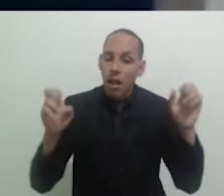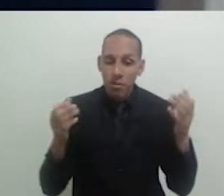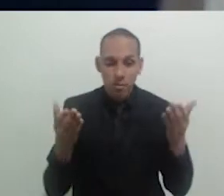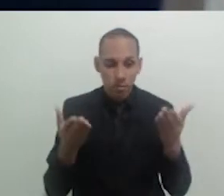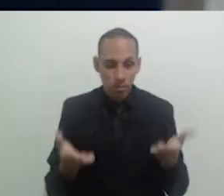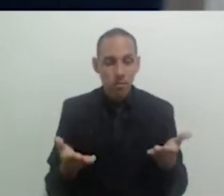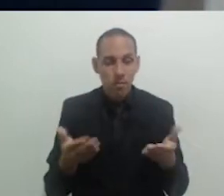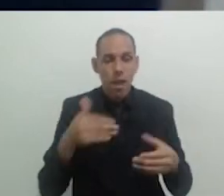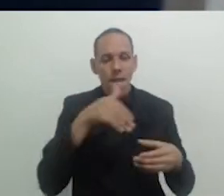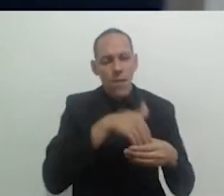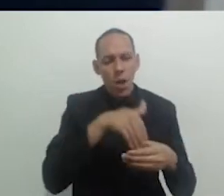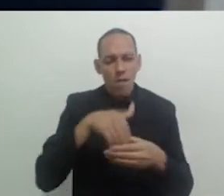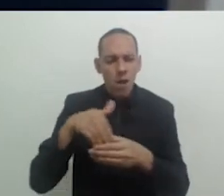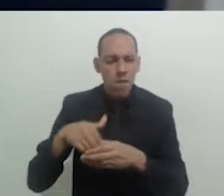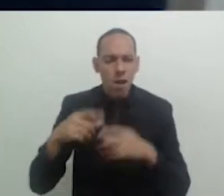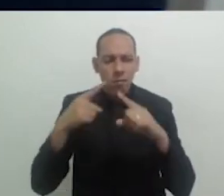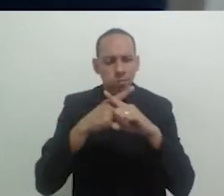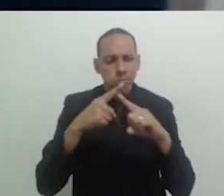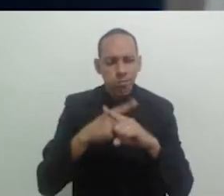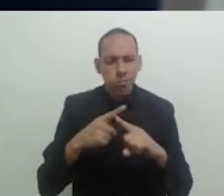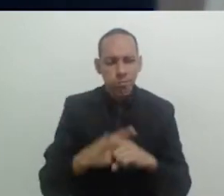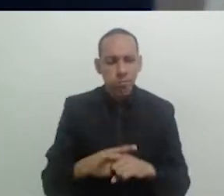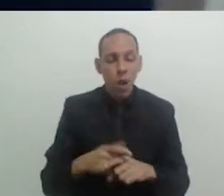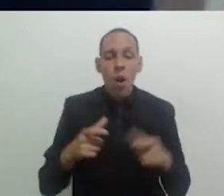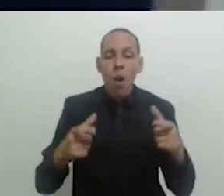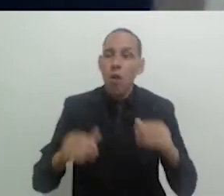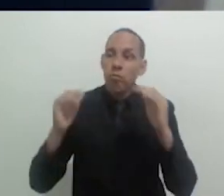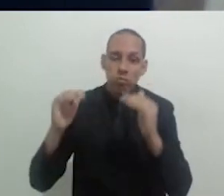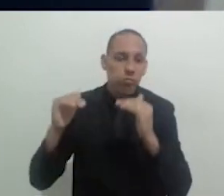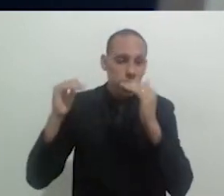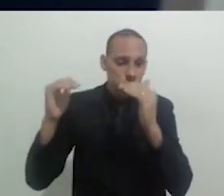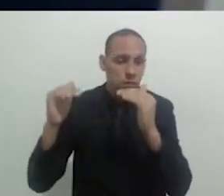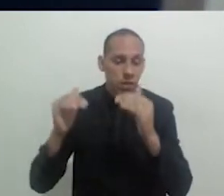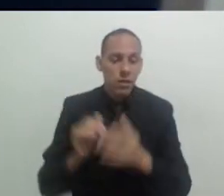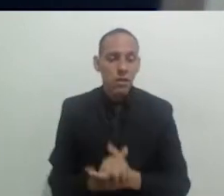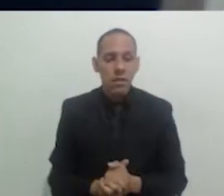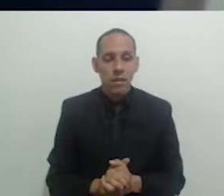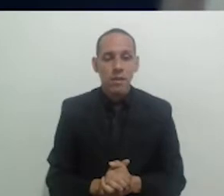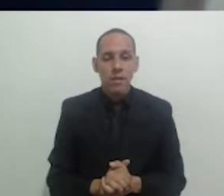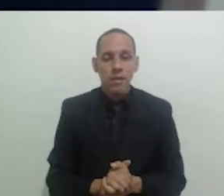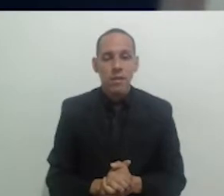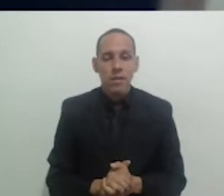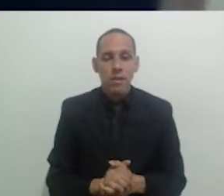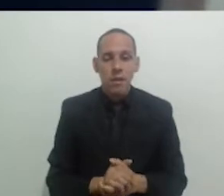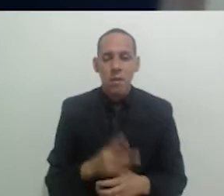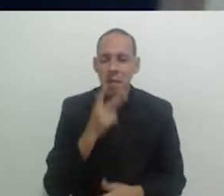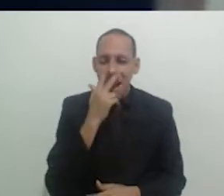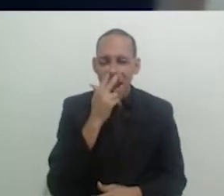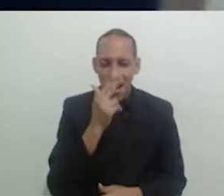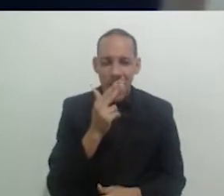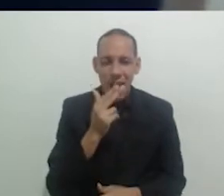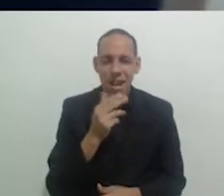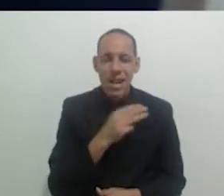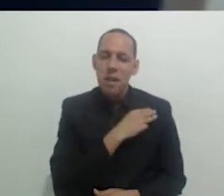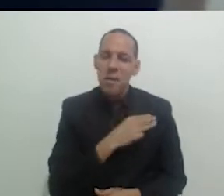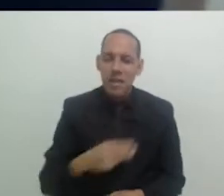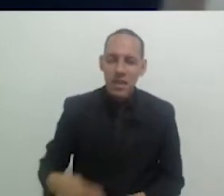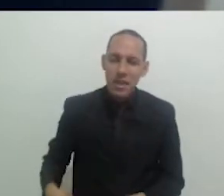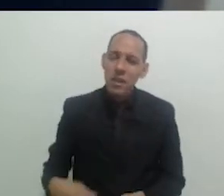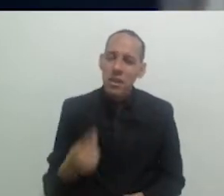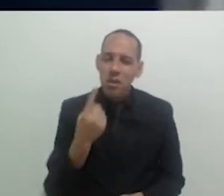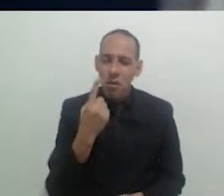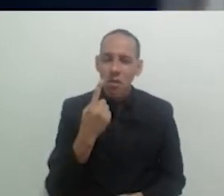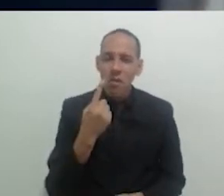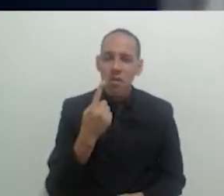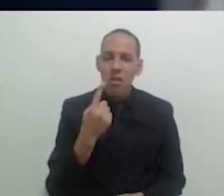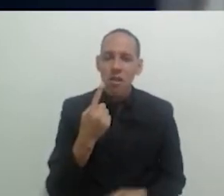divergentes no Supremo e me parece que o ministro um dos ministros, afetou a decisão